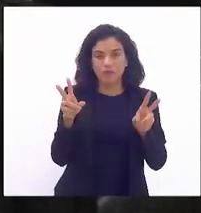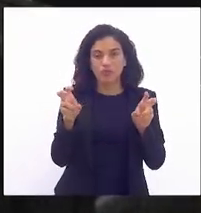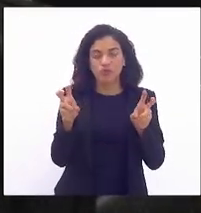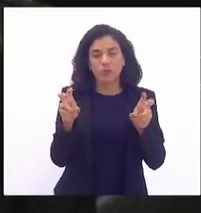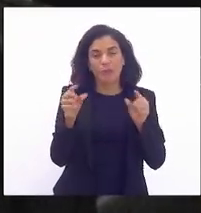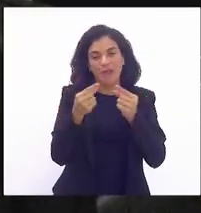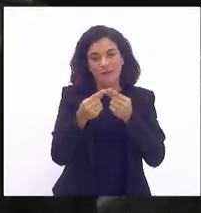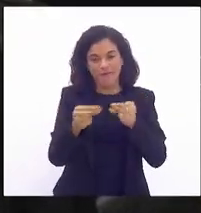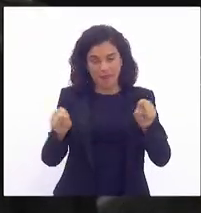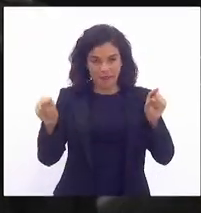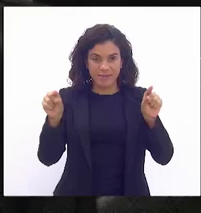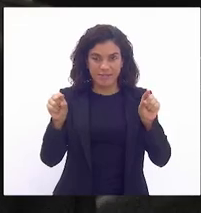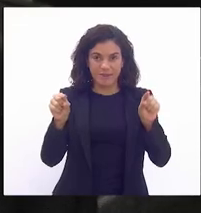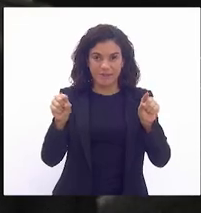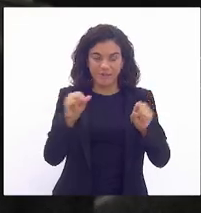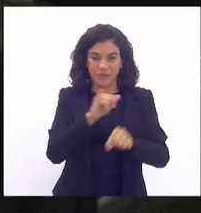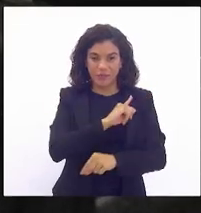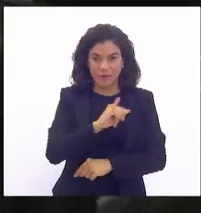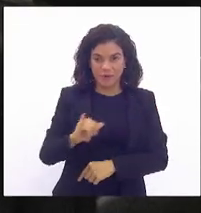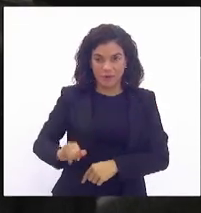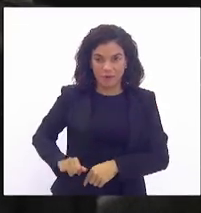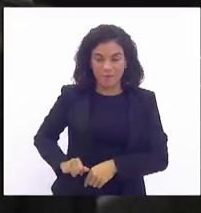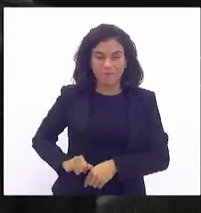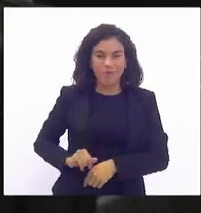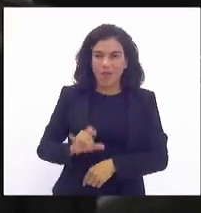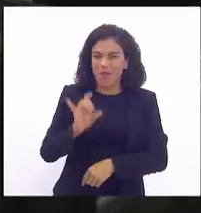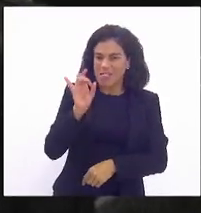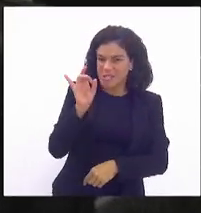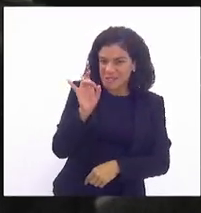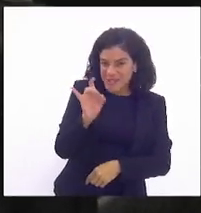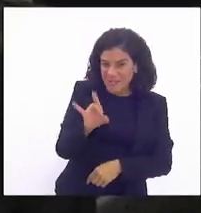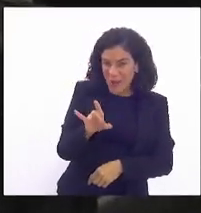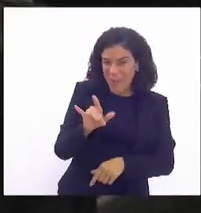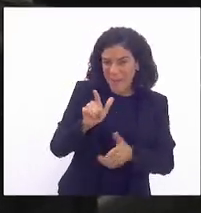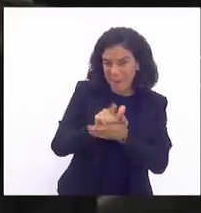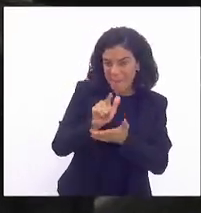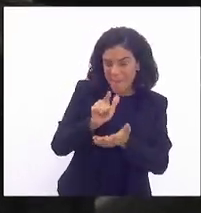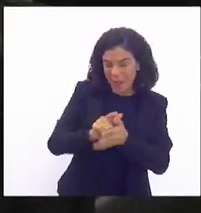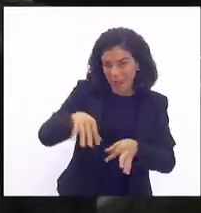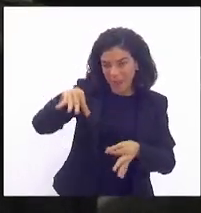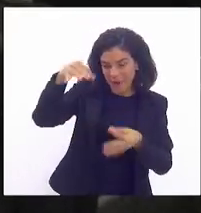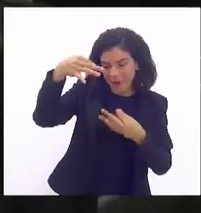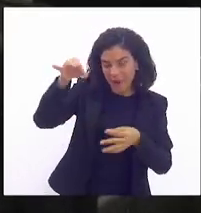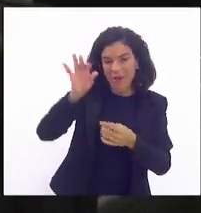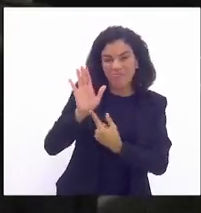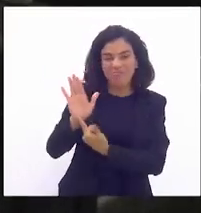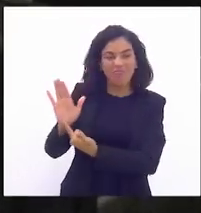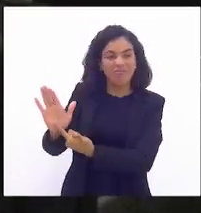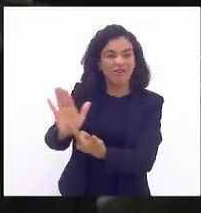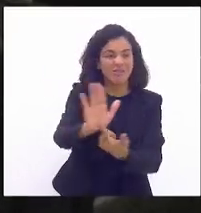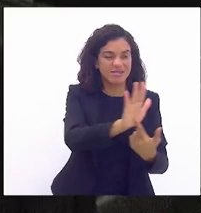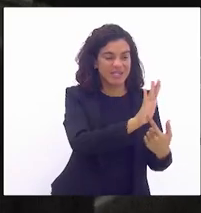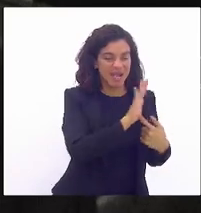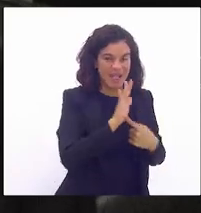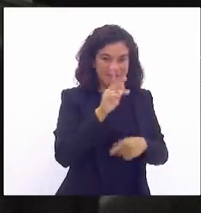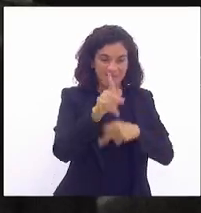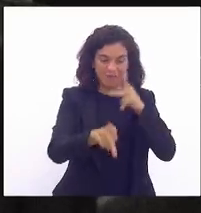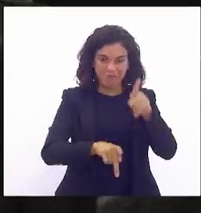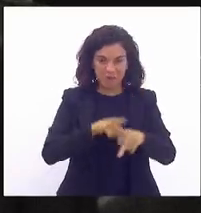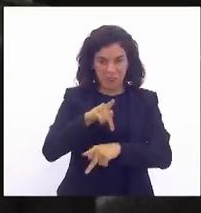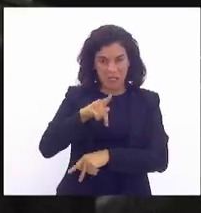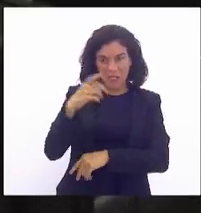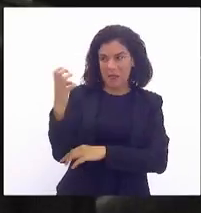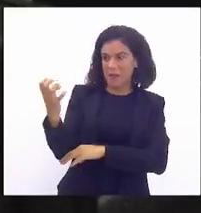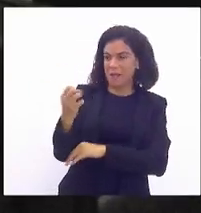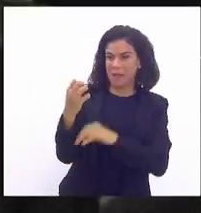frase que eu disse ao imperador: não basta, por meio de papel, mostrar para a população de Volta Redonda que a empresa é séria, se